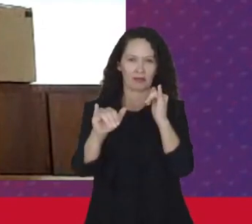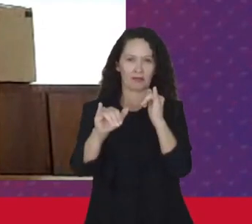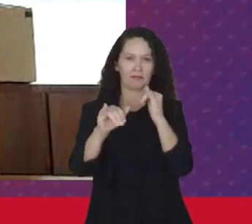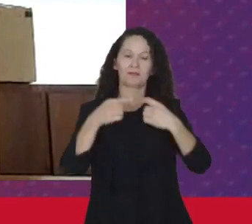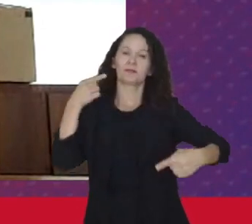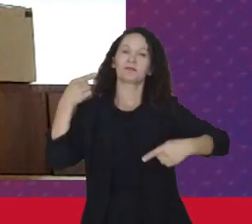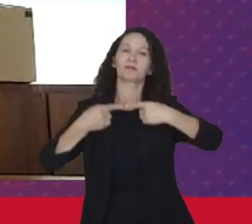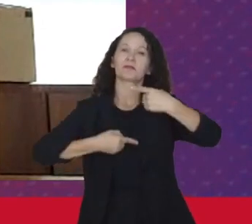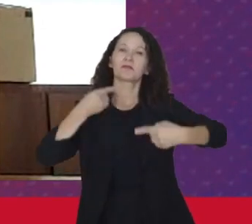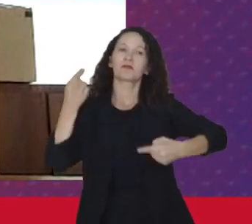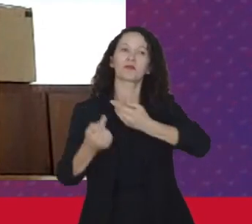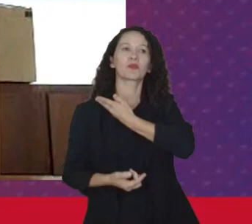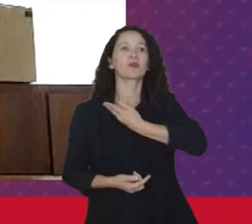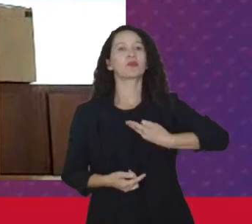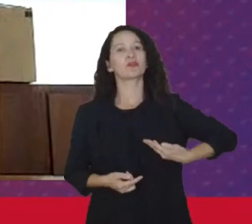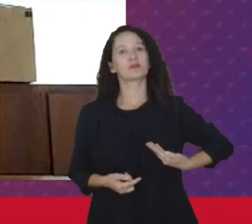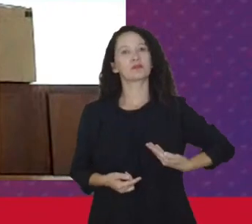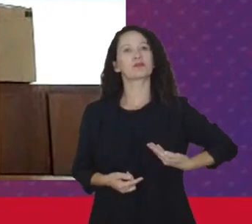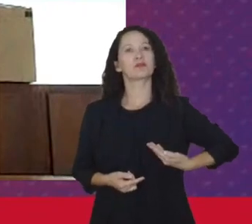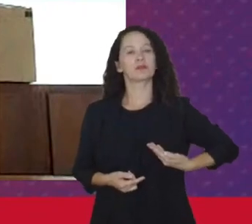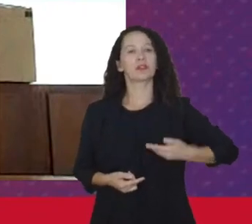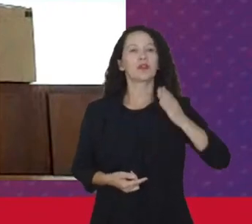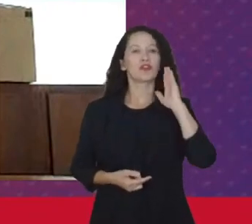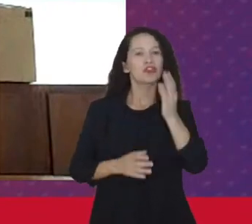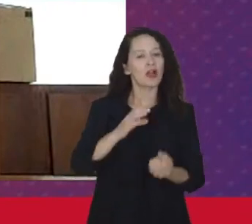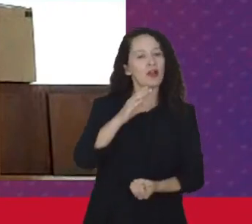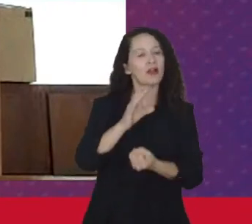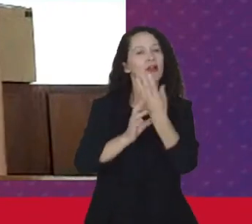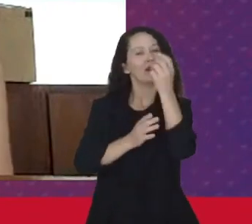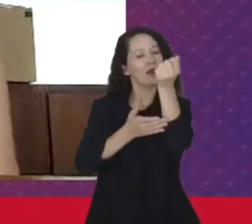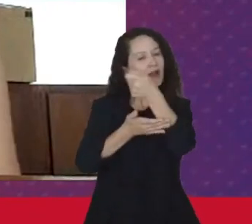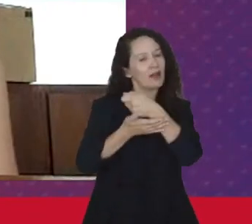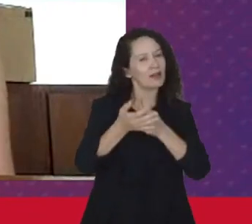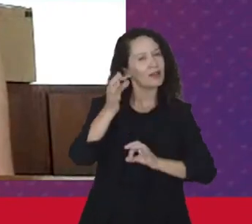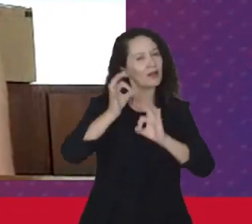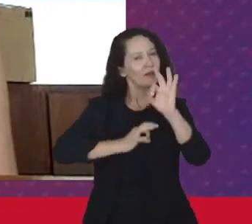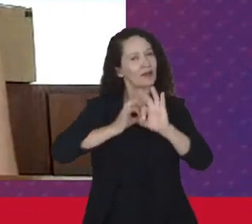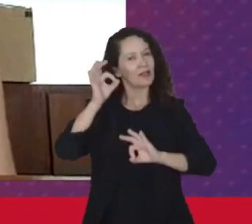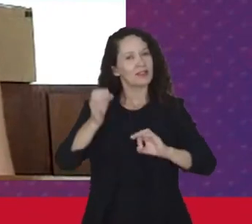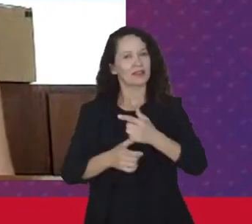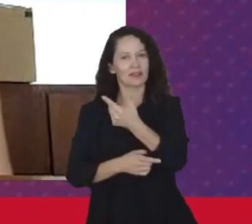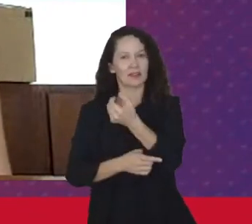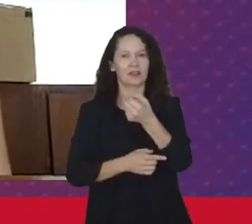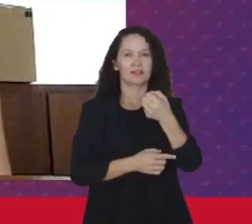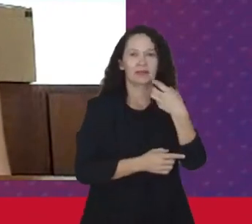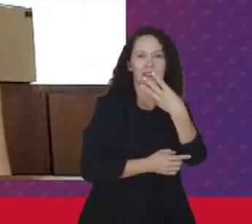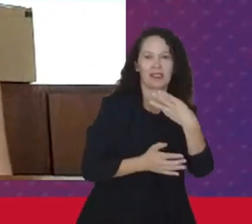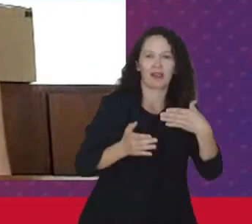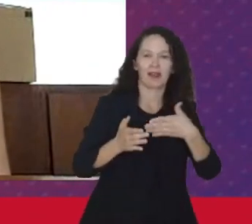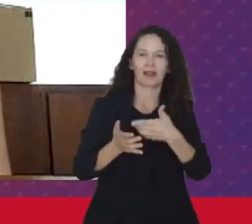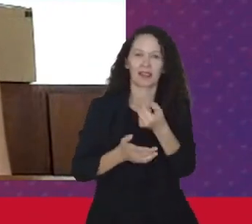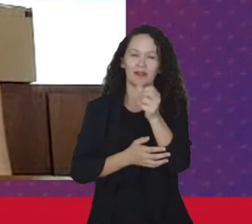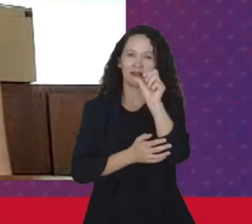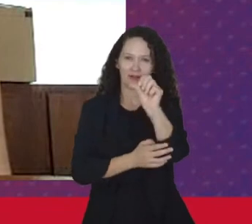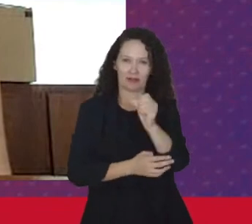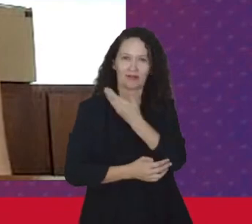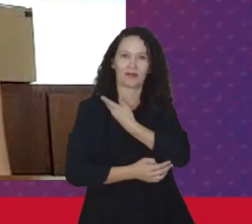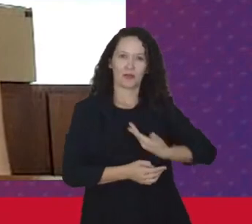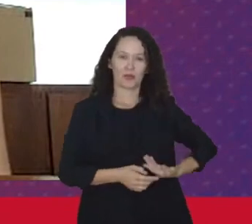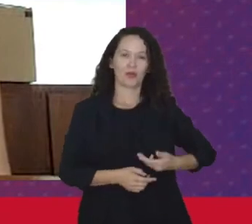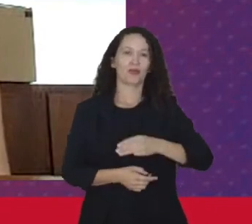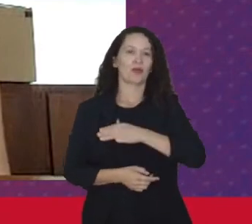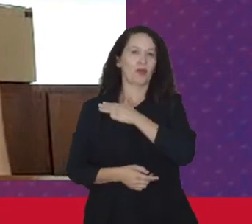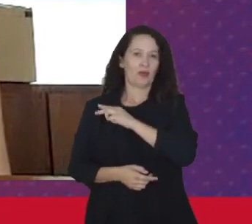as políticas públicas que foram construídas de 2003 a 2016 nos